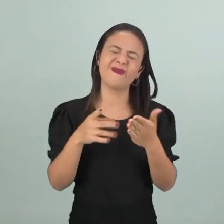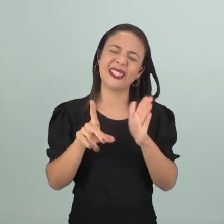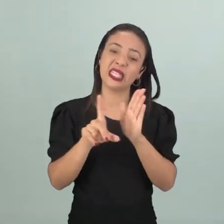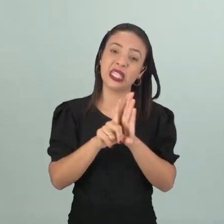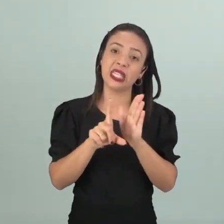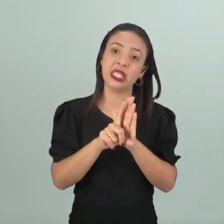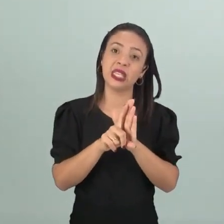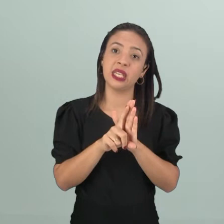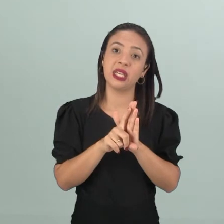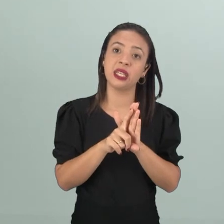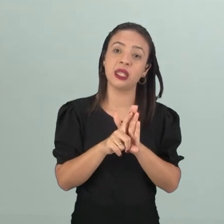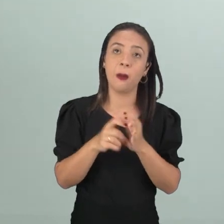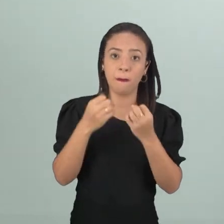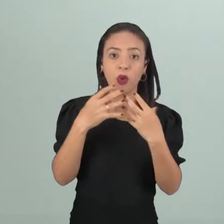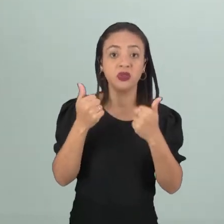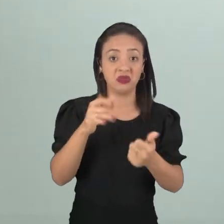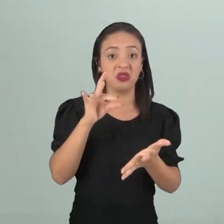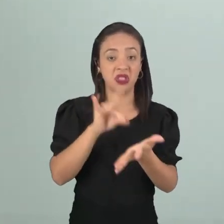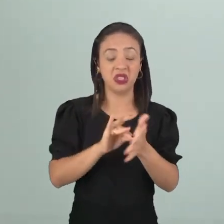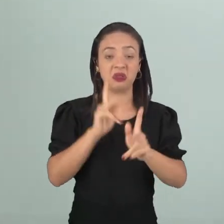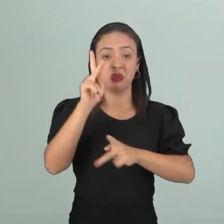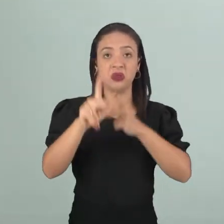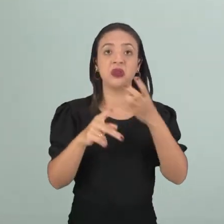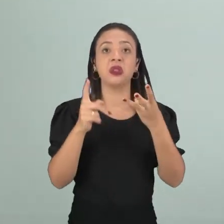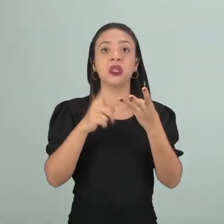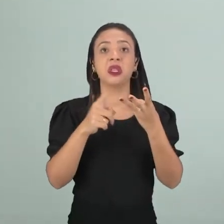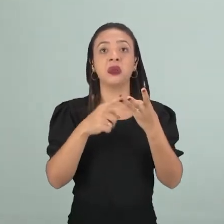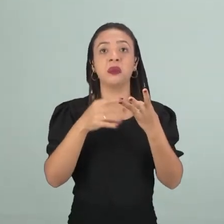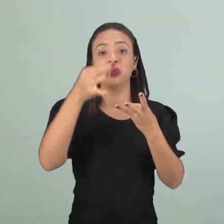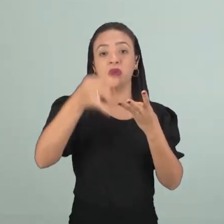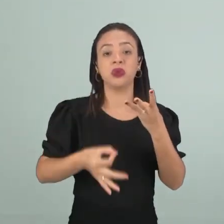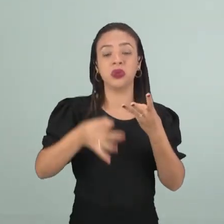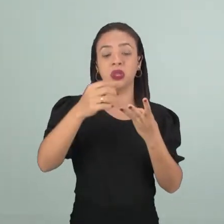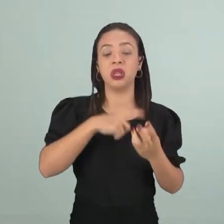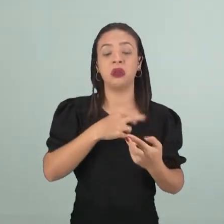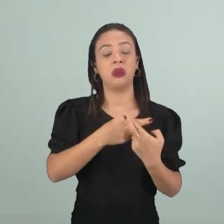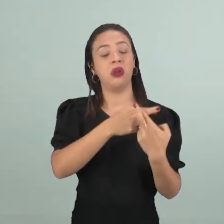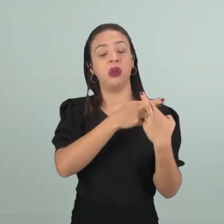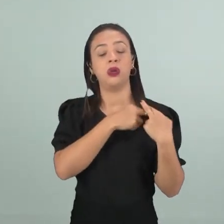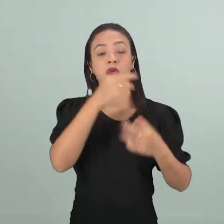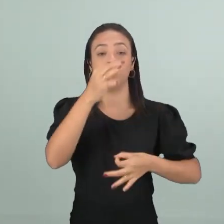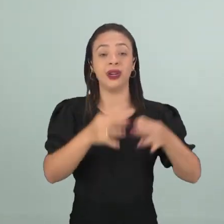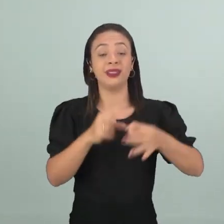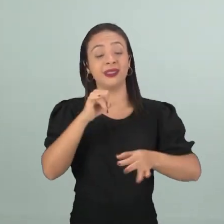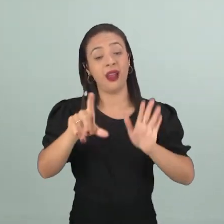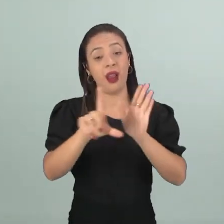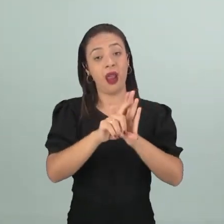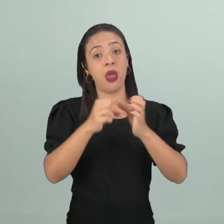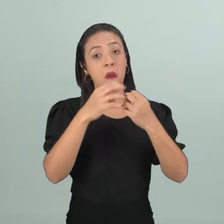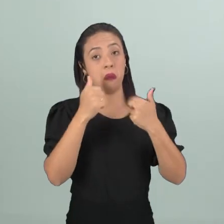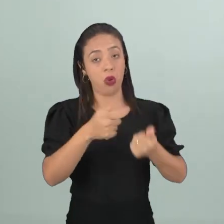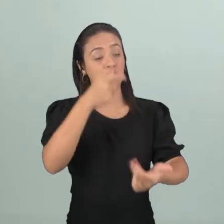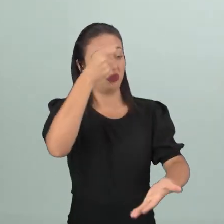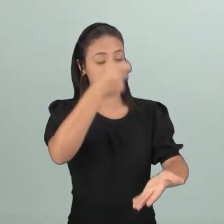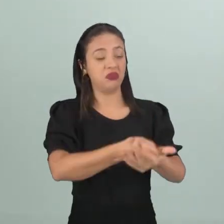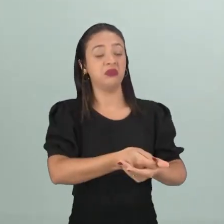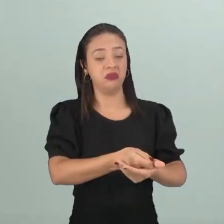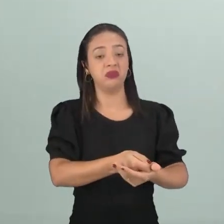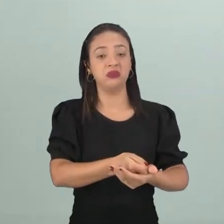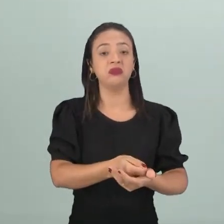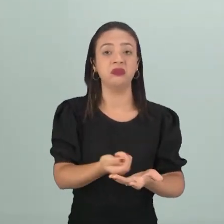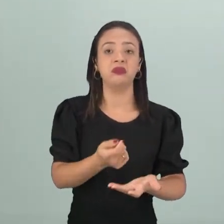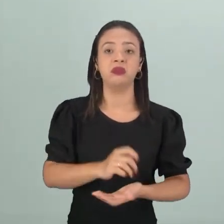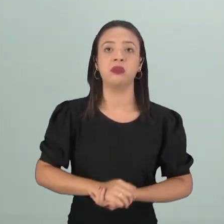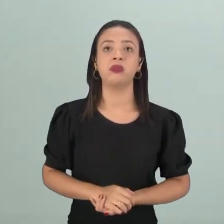leis atendam à demanda da população, e o poder judiciário, que é responsável por julgar se essas leis estão sendo cumpridas, como que está